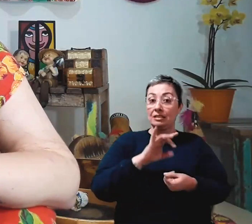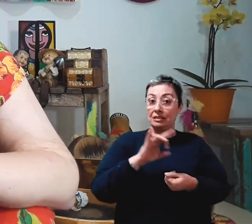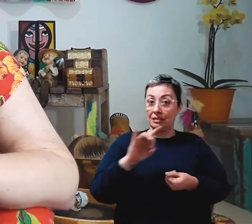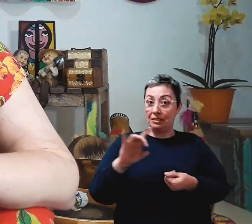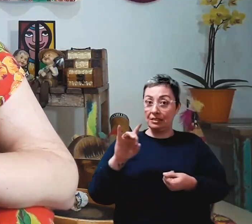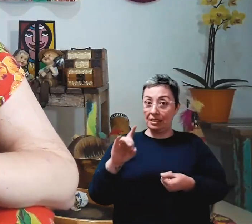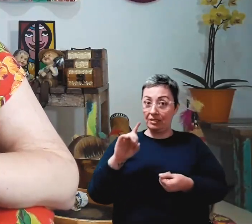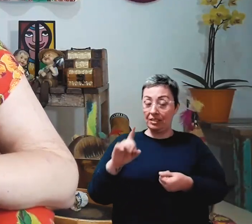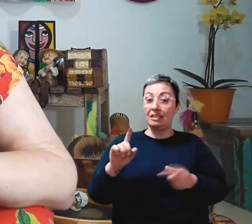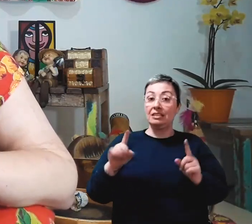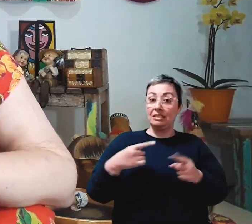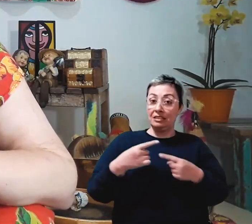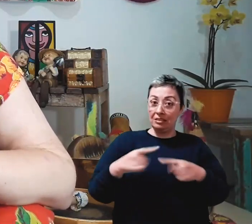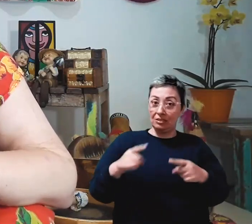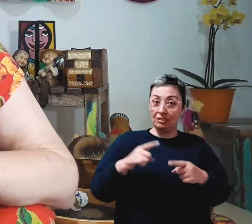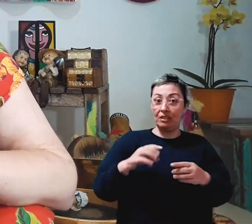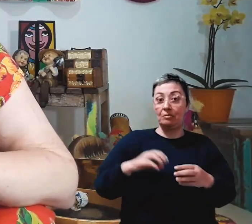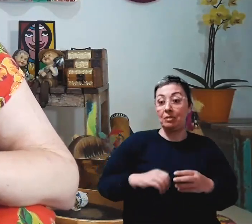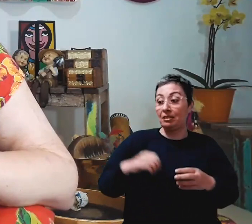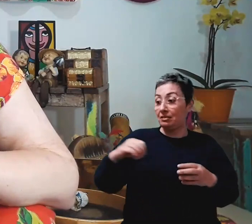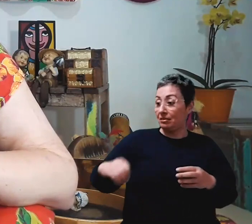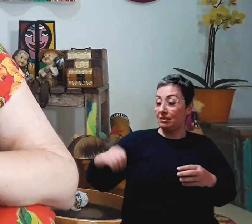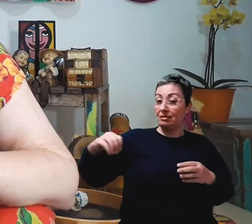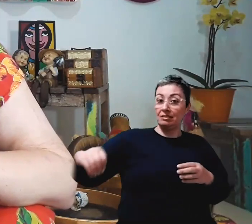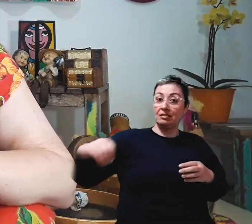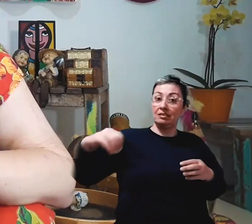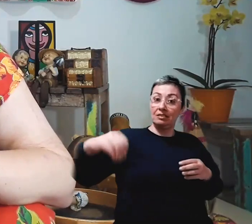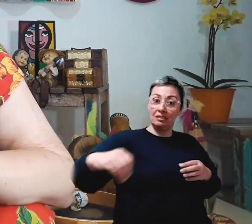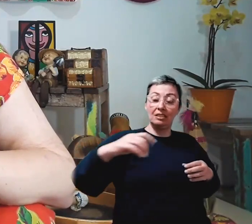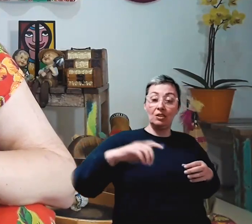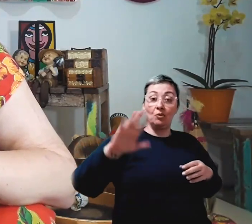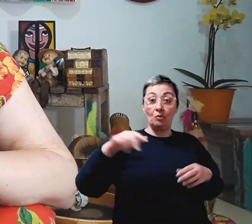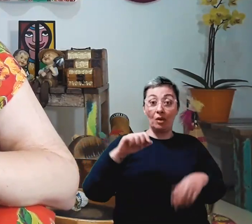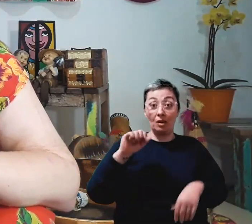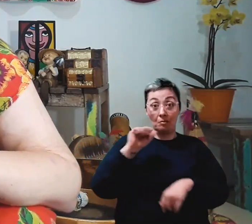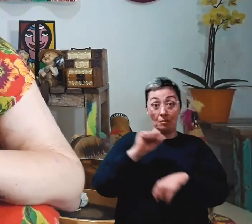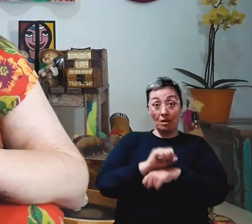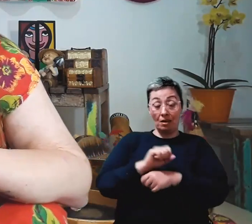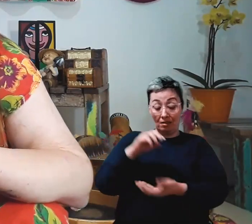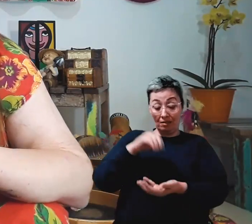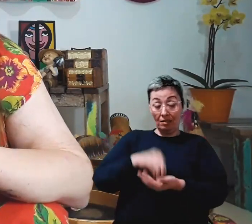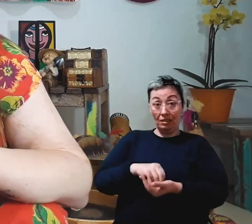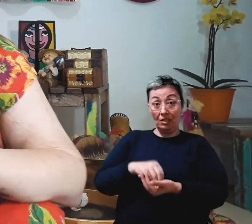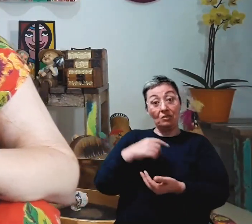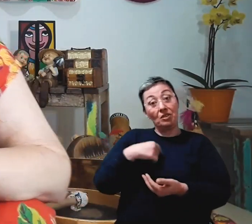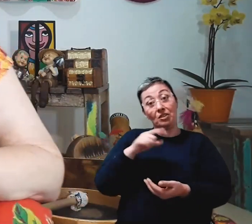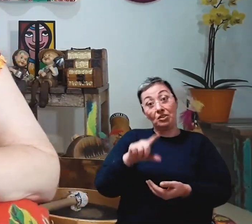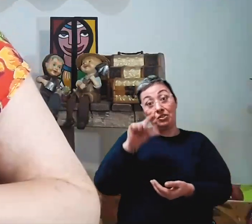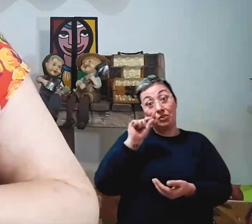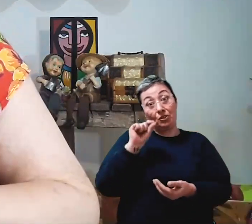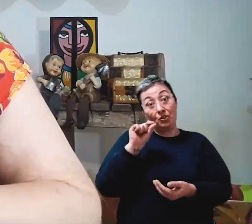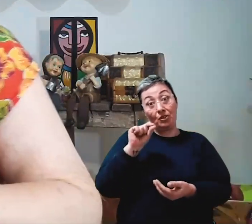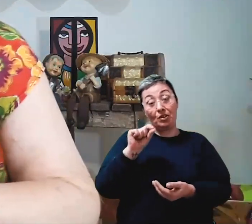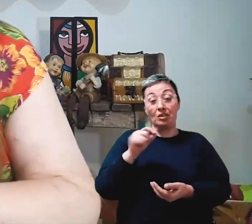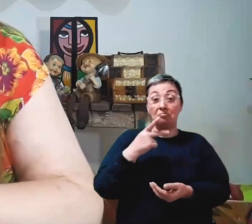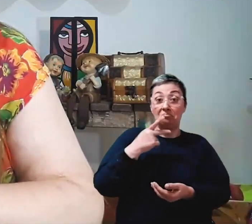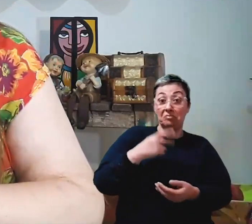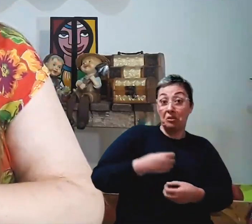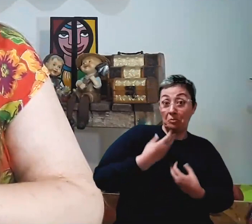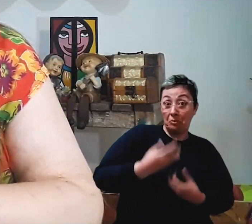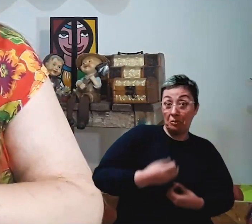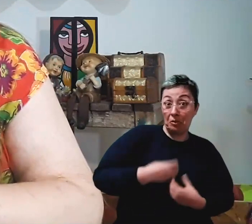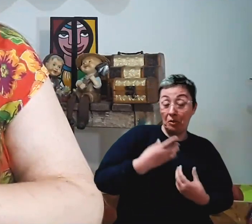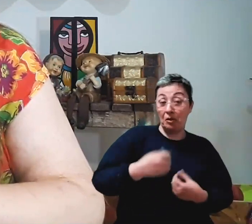na mão de alguém. E na hora que parar na sua mãozinha, aí você escolhe falar um poema, recitar um versinho, cantar